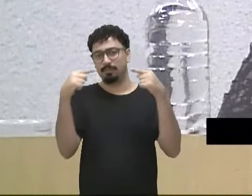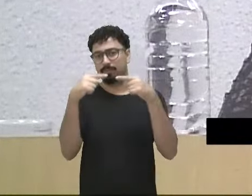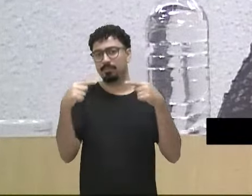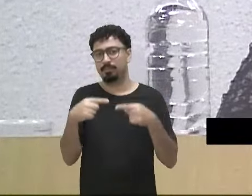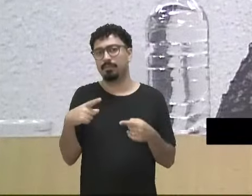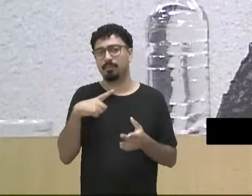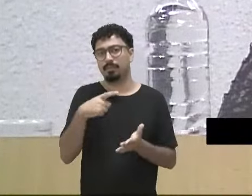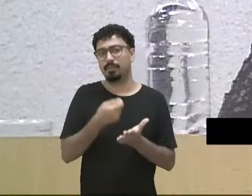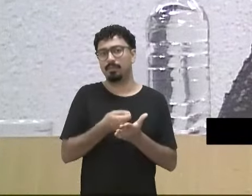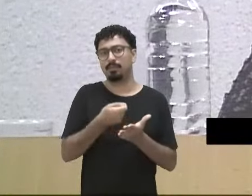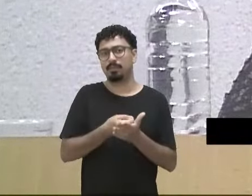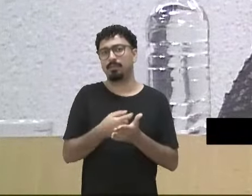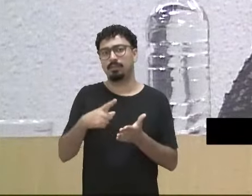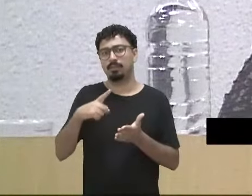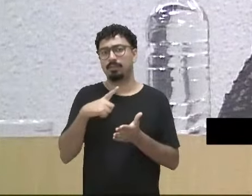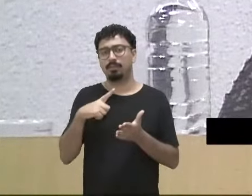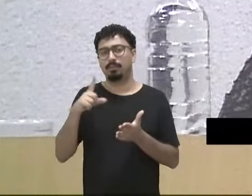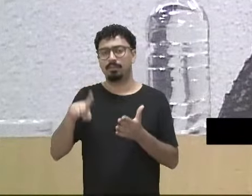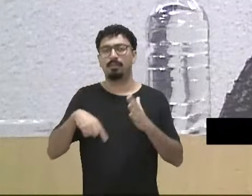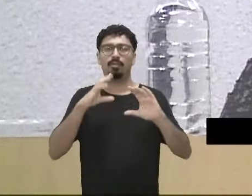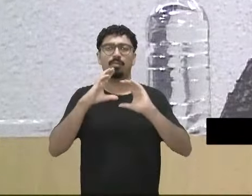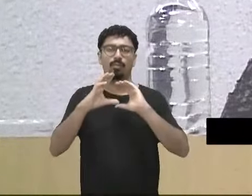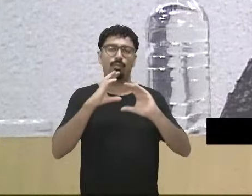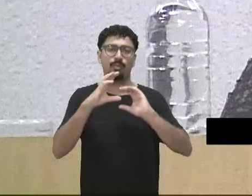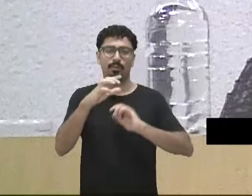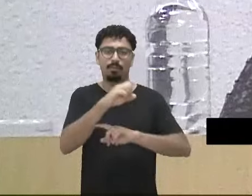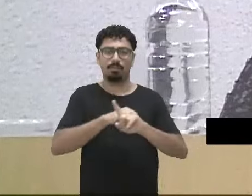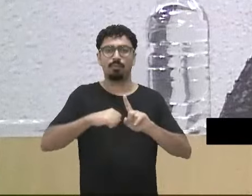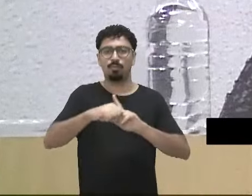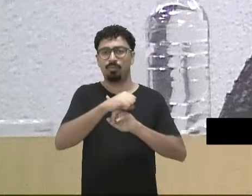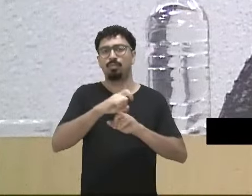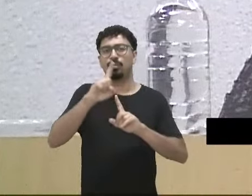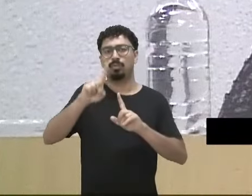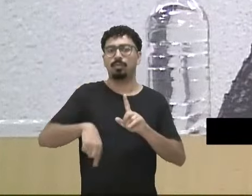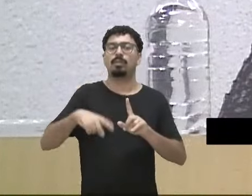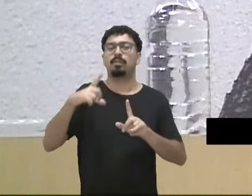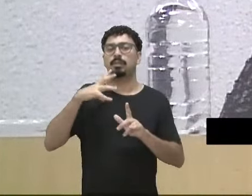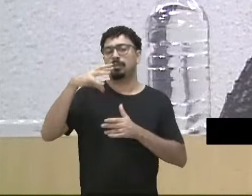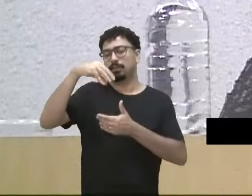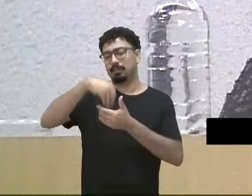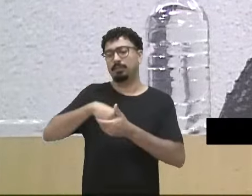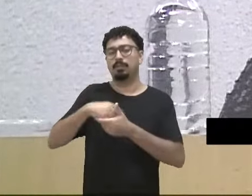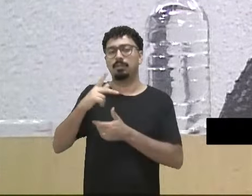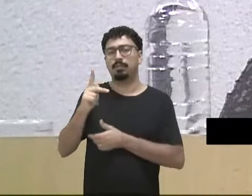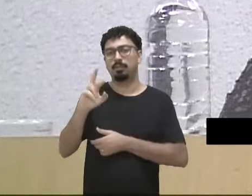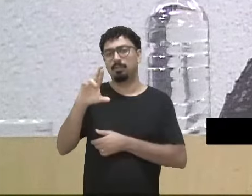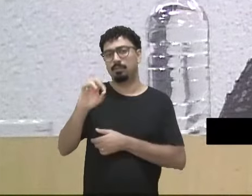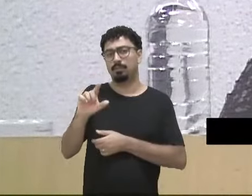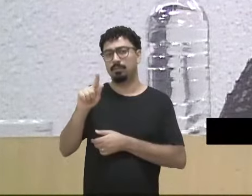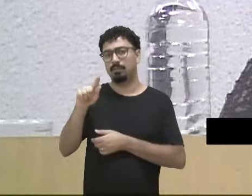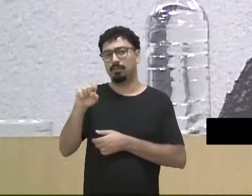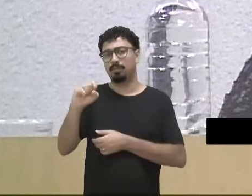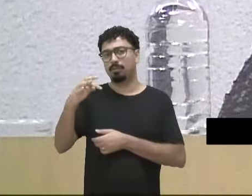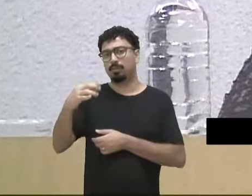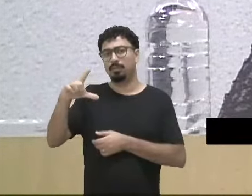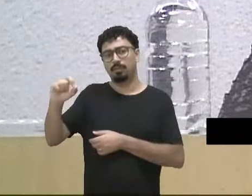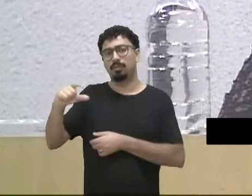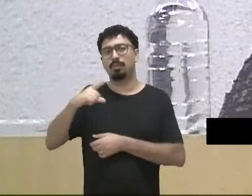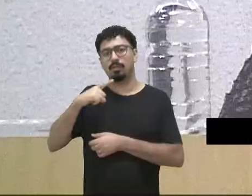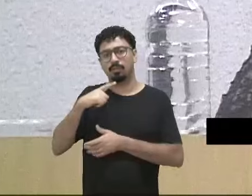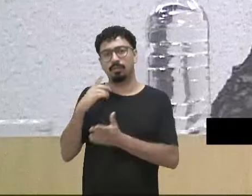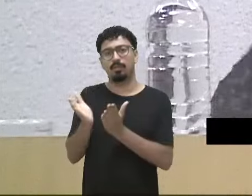né, esse item da apresentação de comunicação com a sociedade. É o item dentro do progestão que nós temos que atender, tanto ter uma